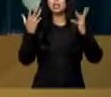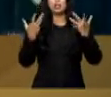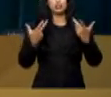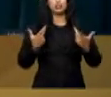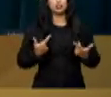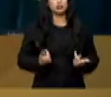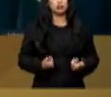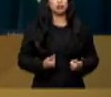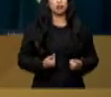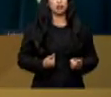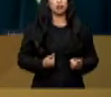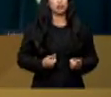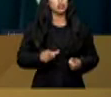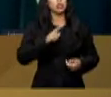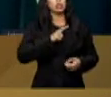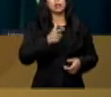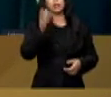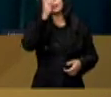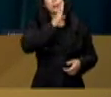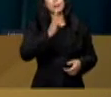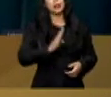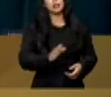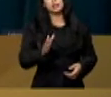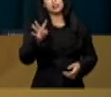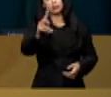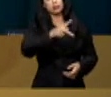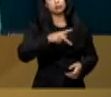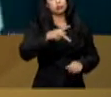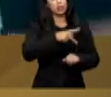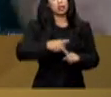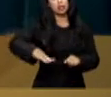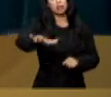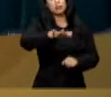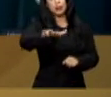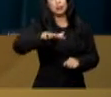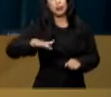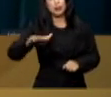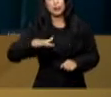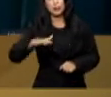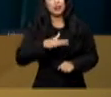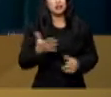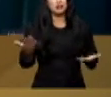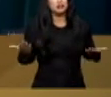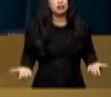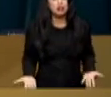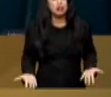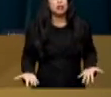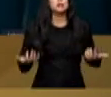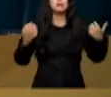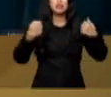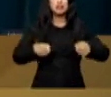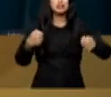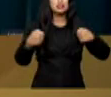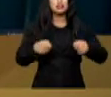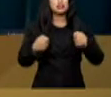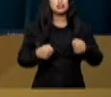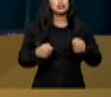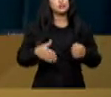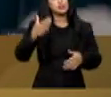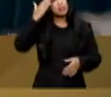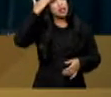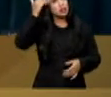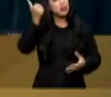os juízes existentes no país. E aí, sem conhecer os parâmetros das